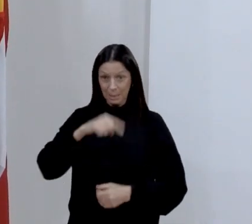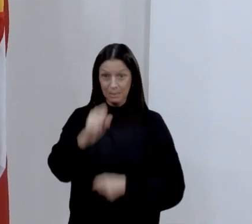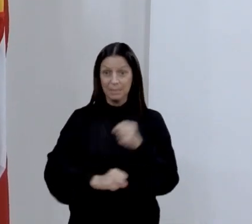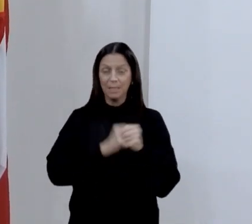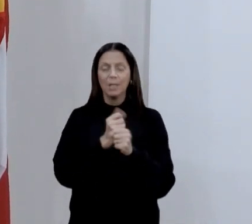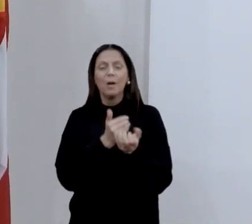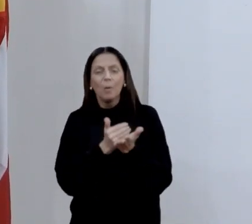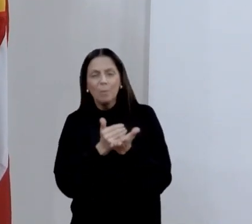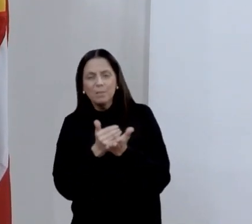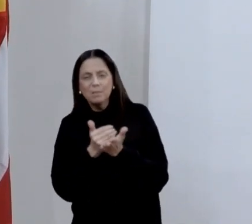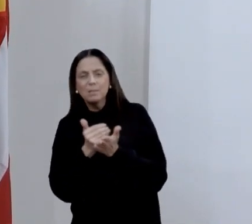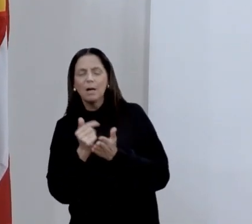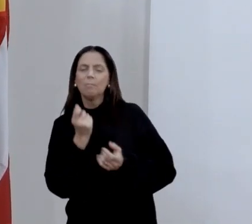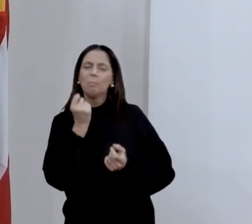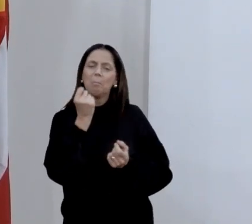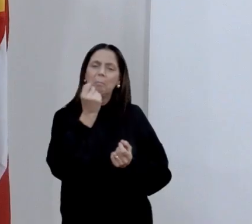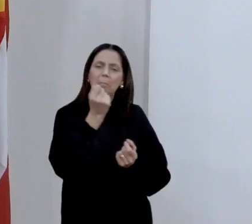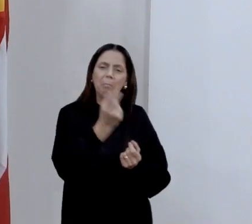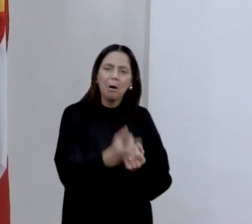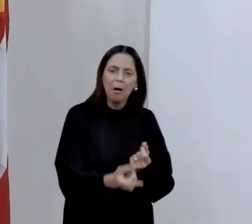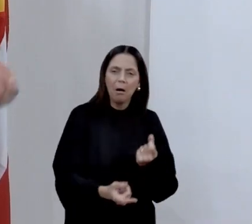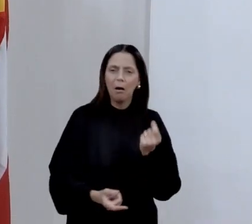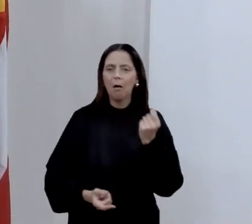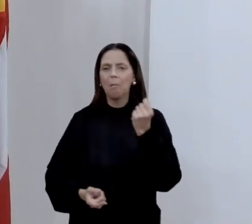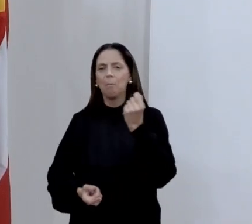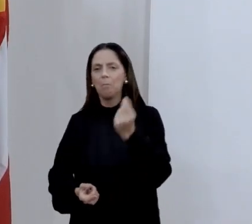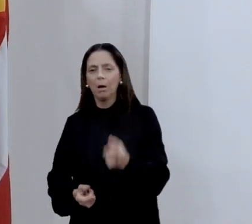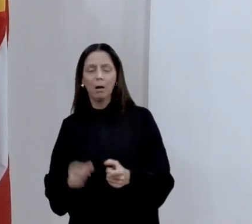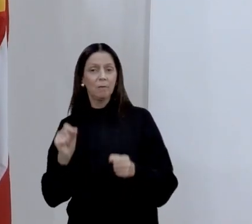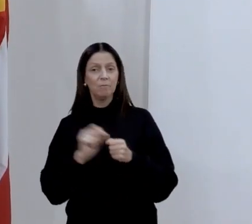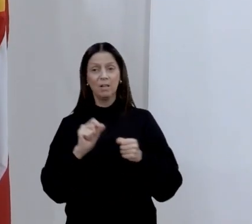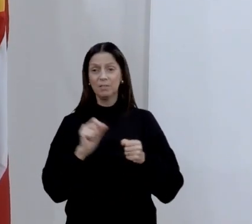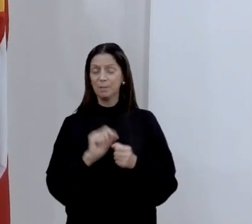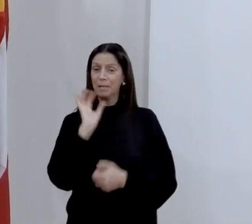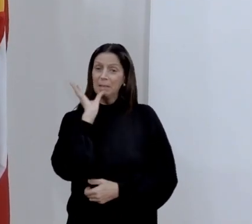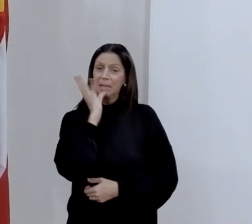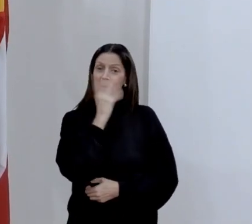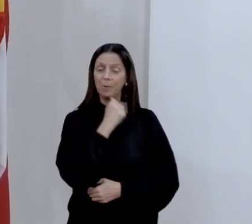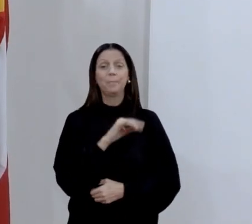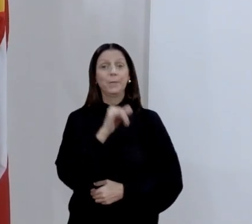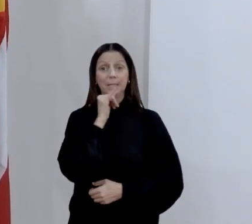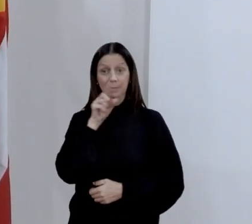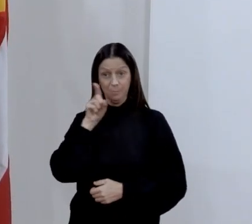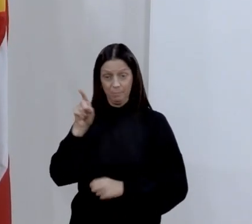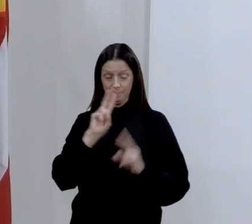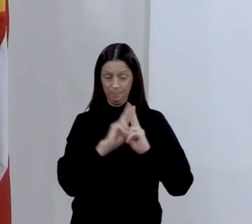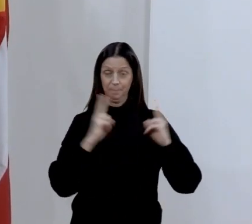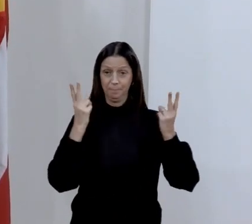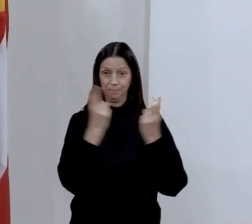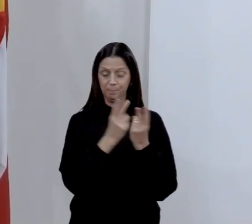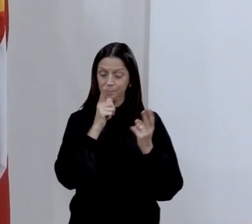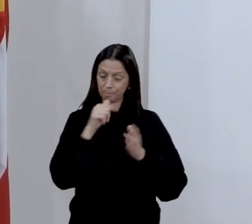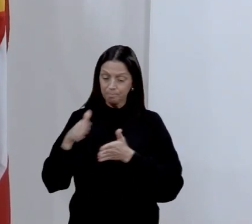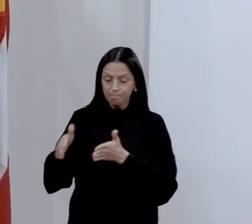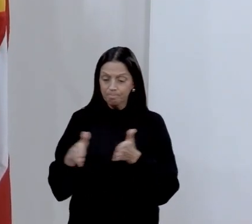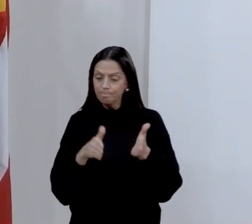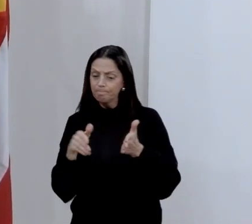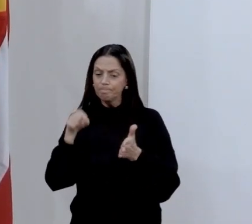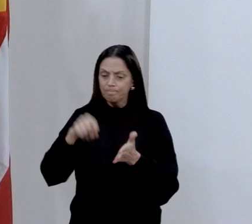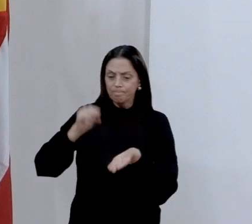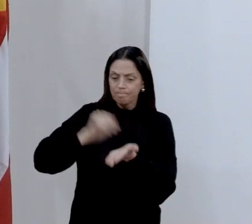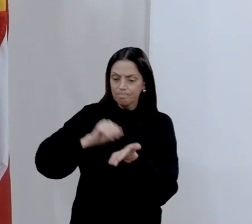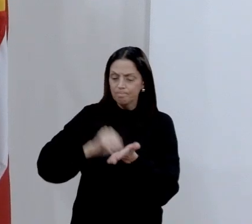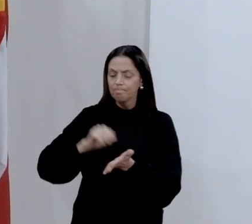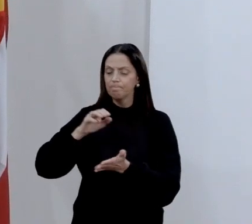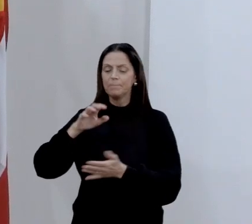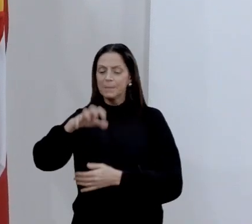começaram a fazer alguma coisa, mas está muito atrasado ainda. Se a gente falar aqui do Ribeirão da Velha, por exemplo, e daí você pega Ribeirão